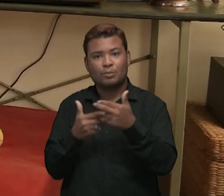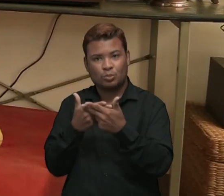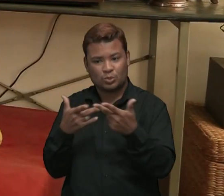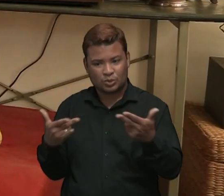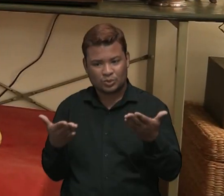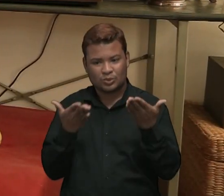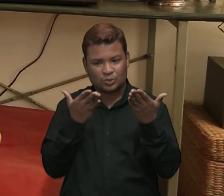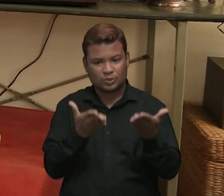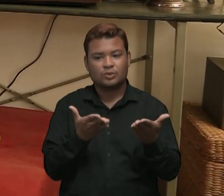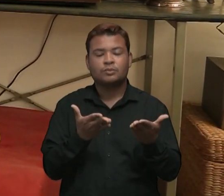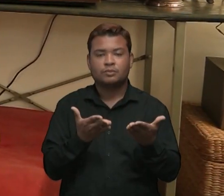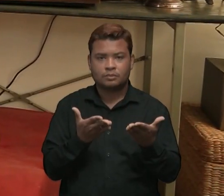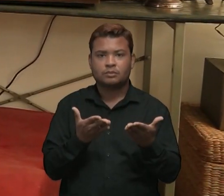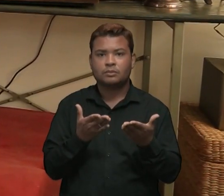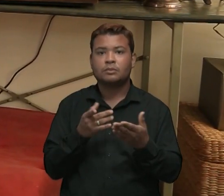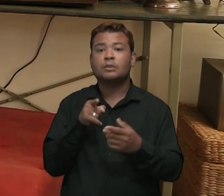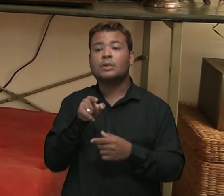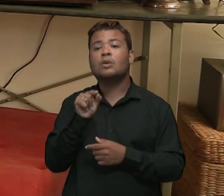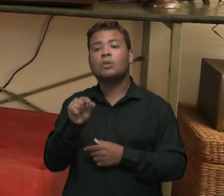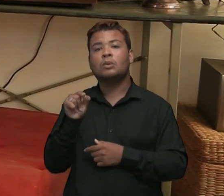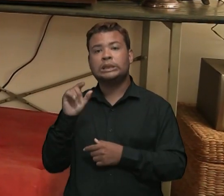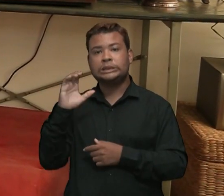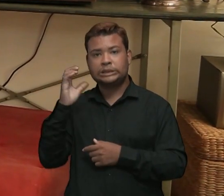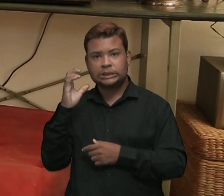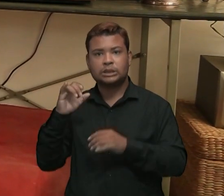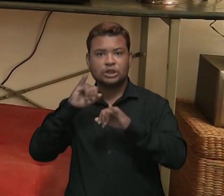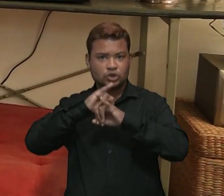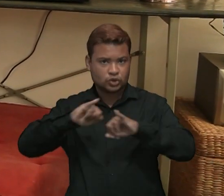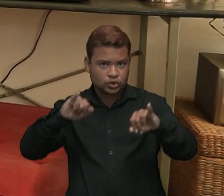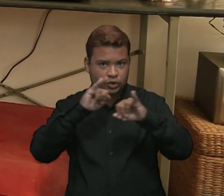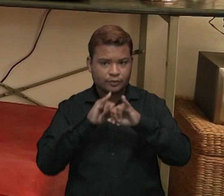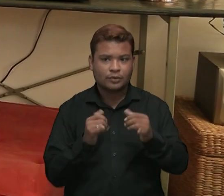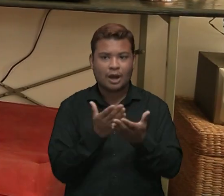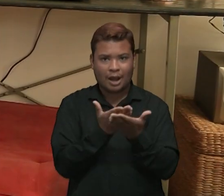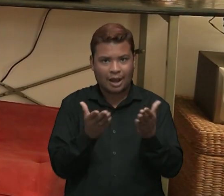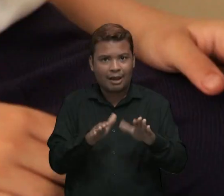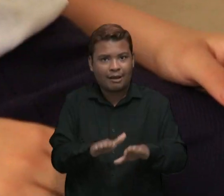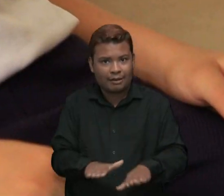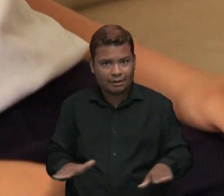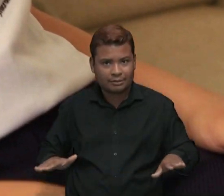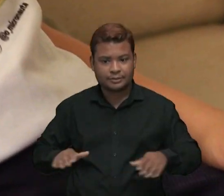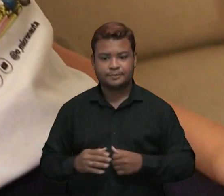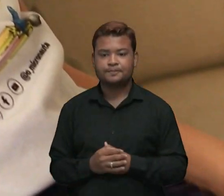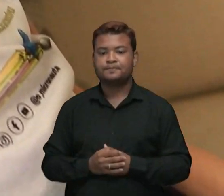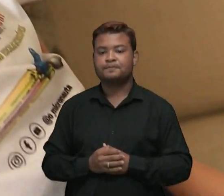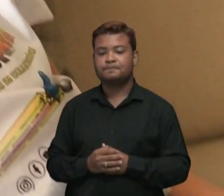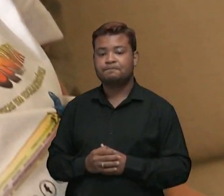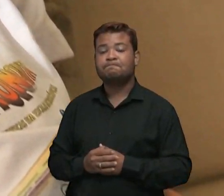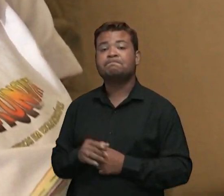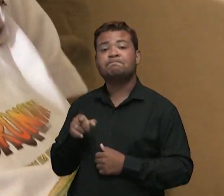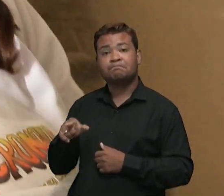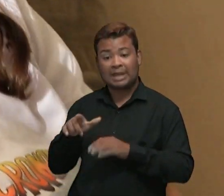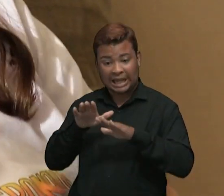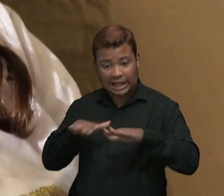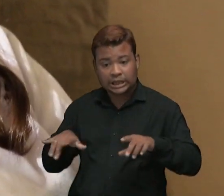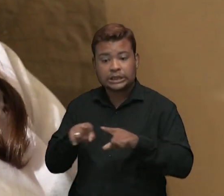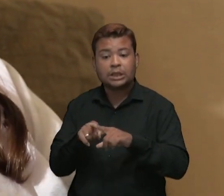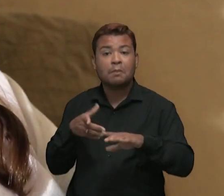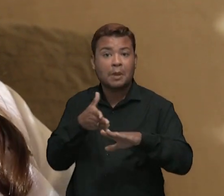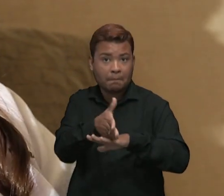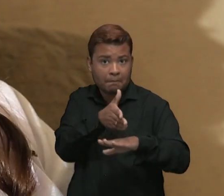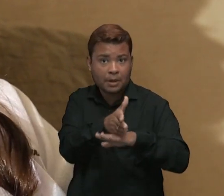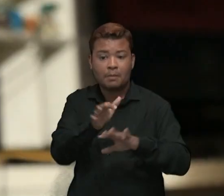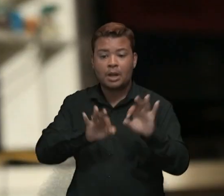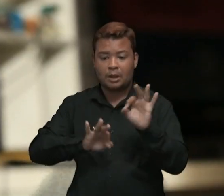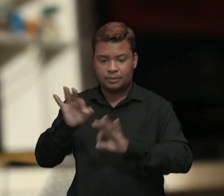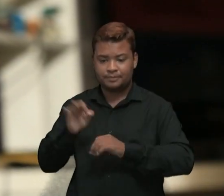curta-metragem, enquanto veículo de divulgação científica para o público da primeira infância. E as crianças também participaram da